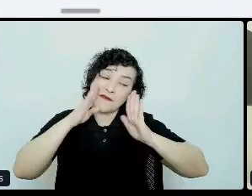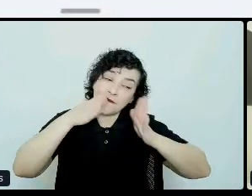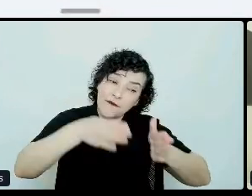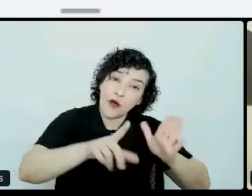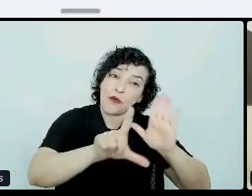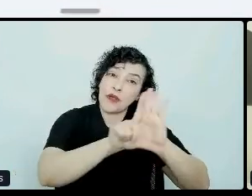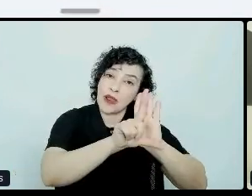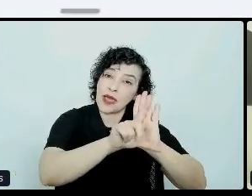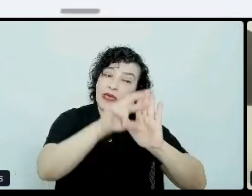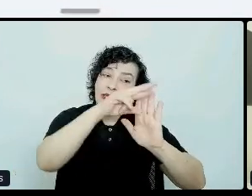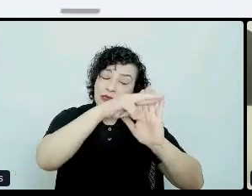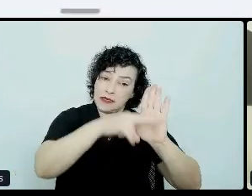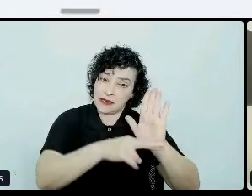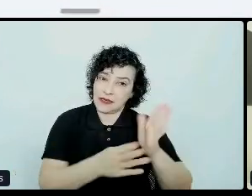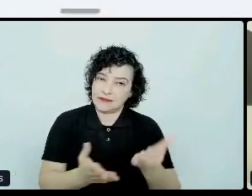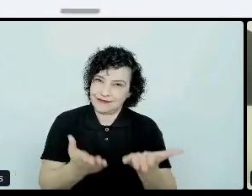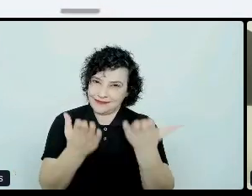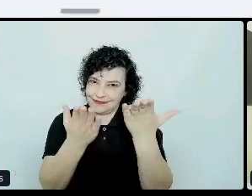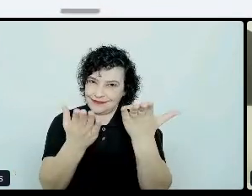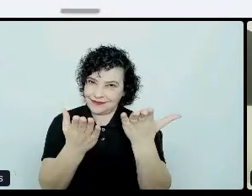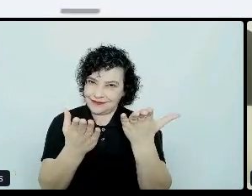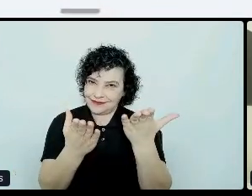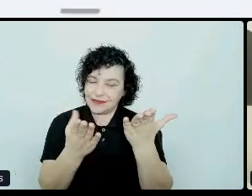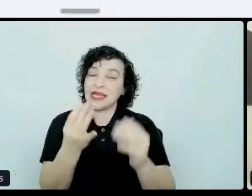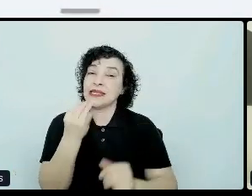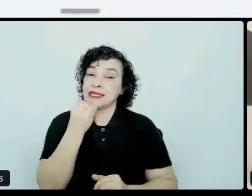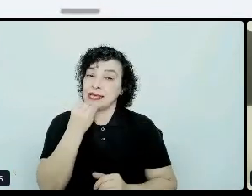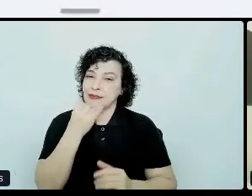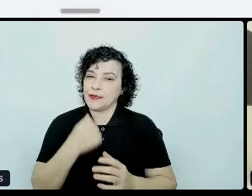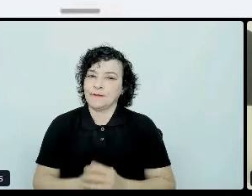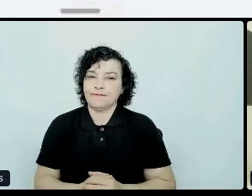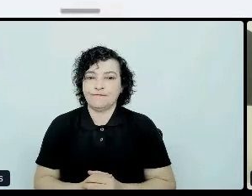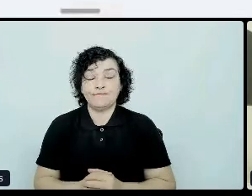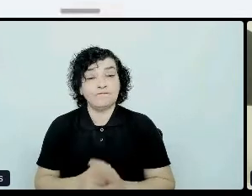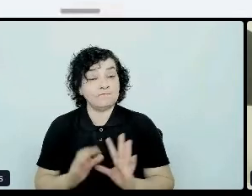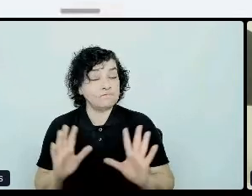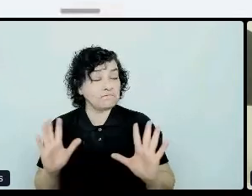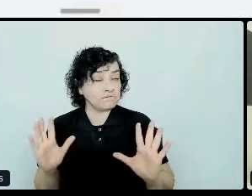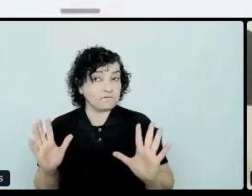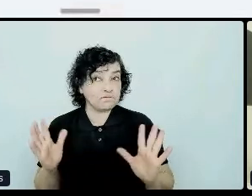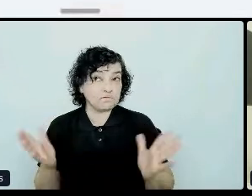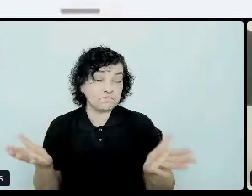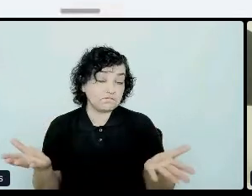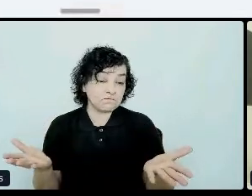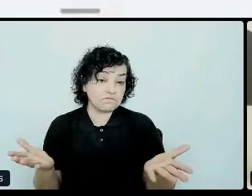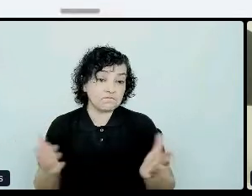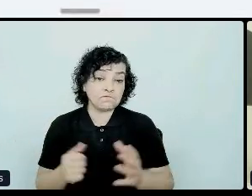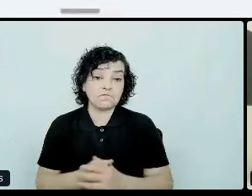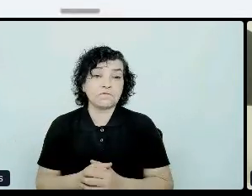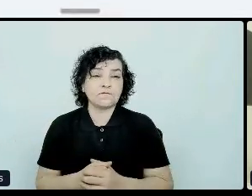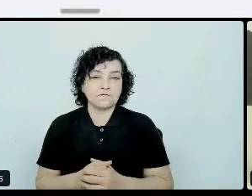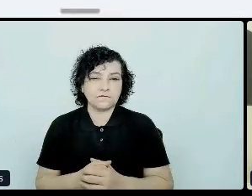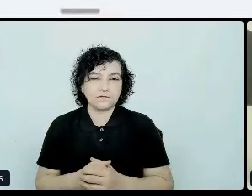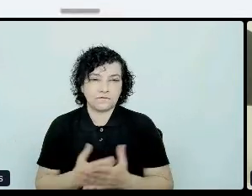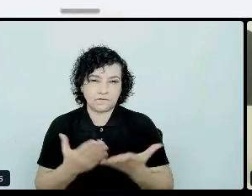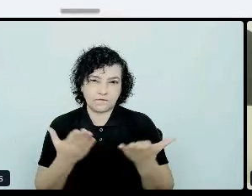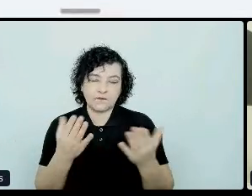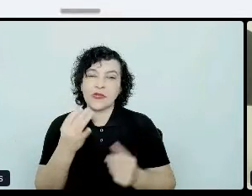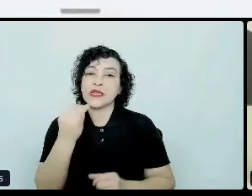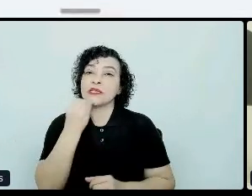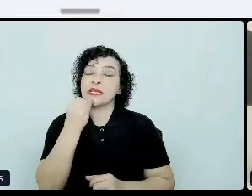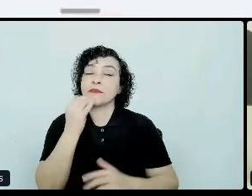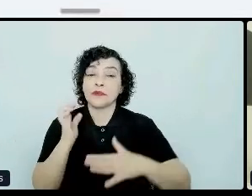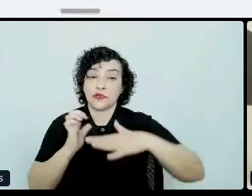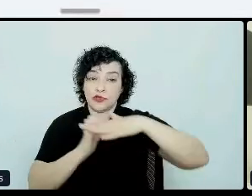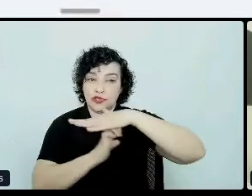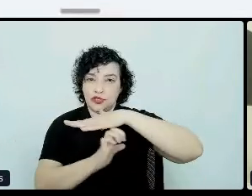dando um exemplo, se fosse uma questão, olhando aqui dentro de um exemplo de uma empresa